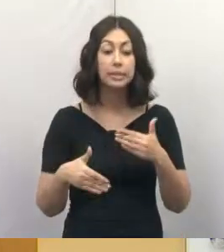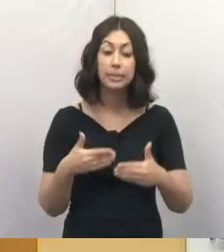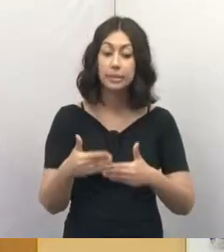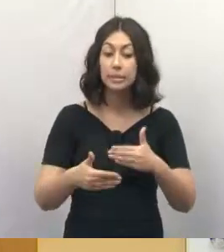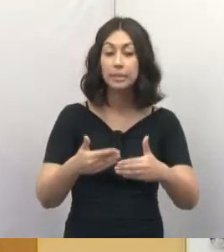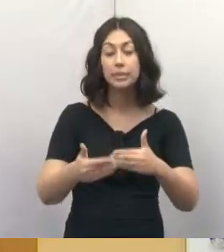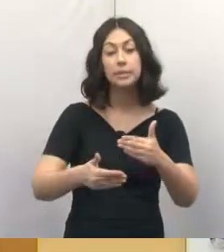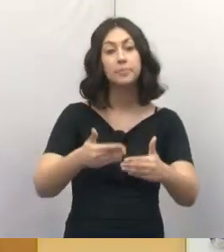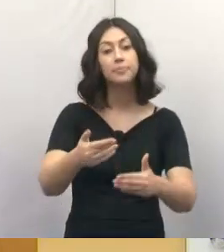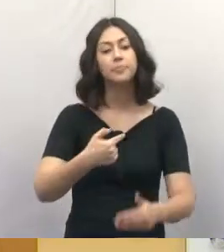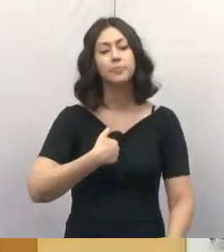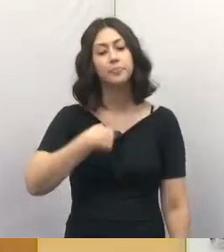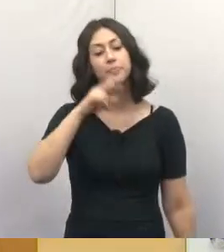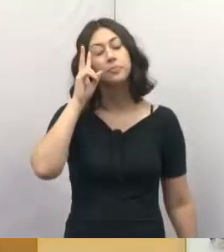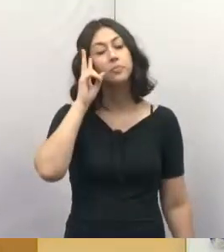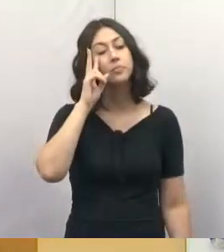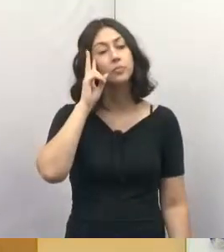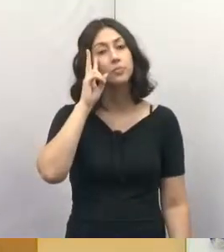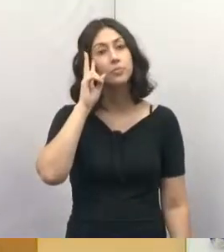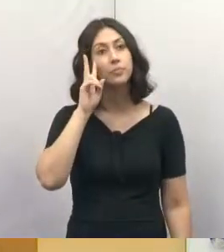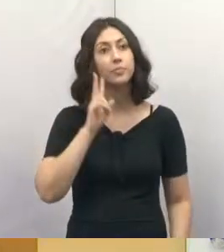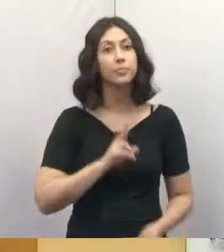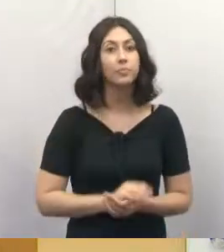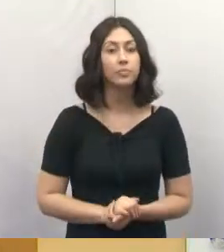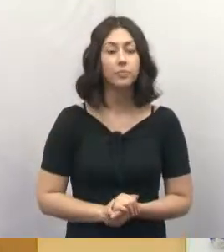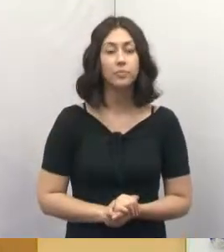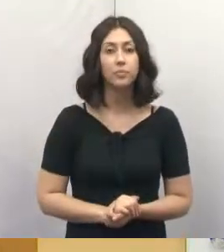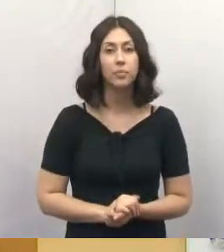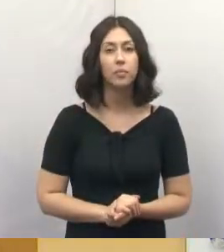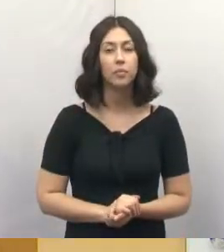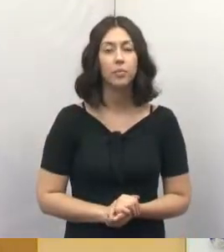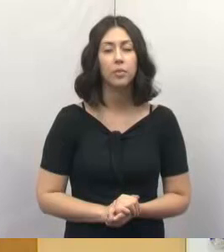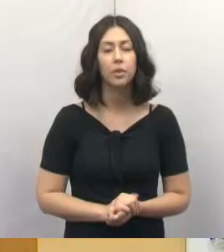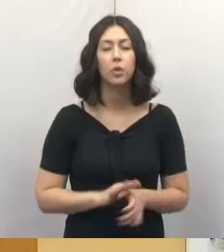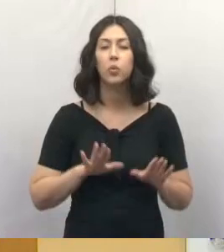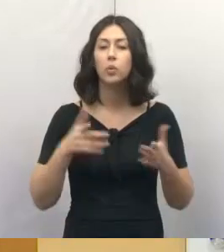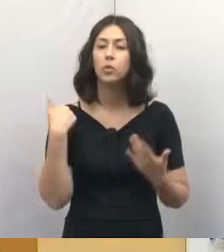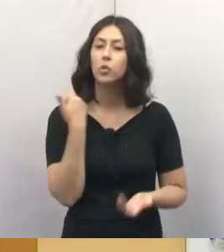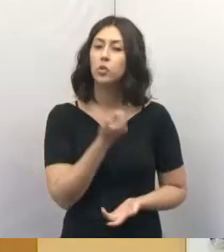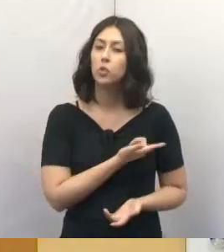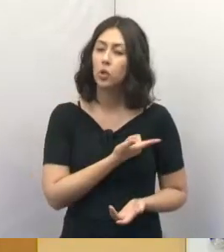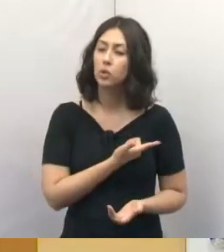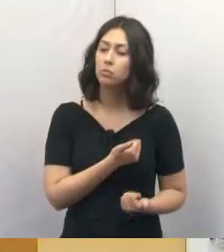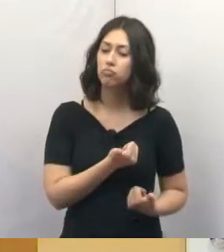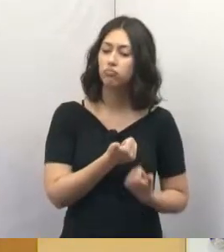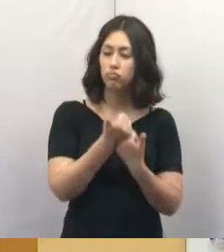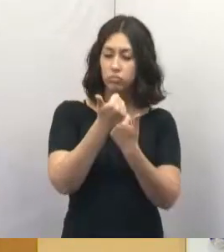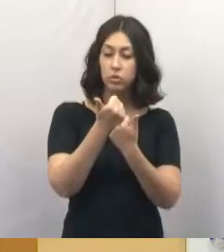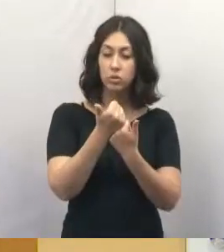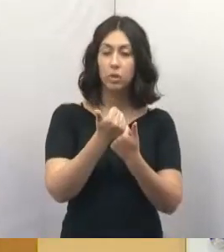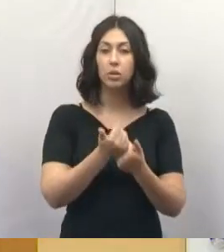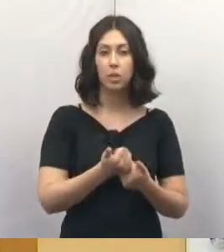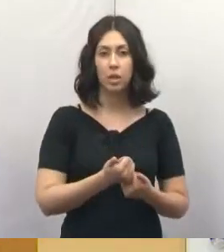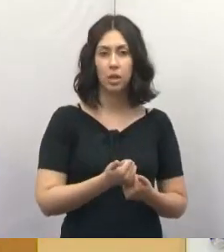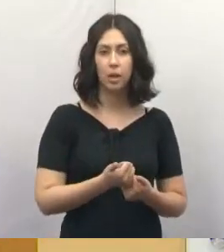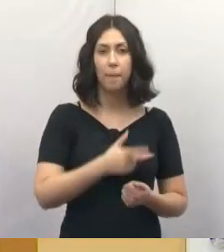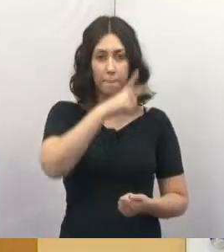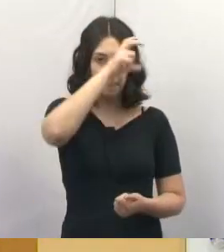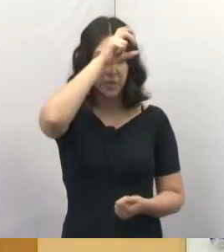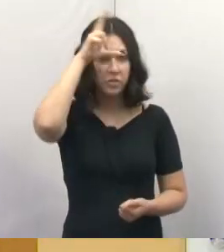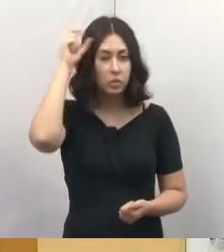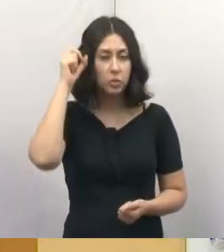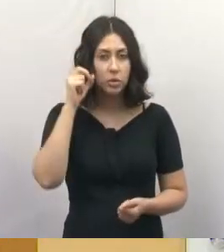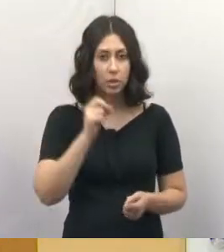acompanhar. Eu lembro aqui, vereador Dude, que quando nós assumimos, o Partido dos Trabalhadores assumiu a prefeitura